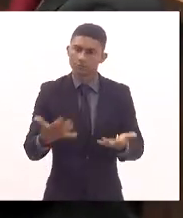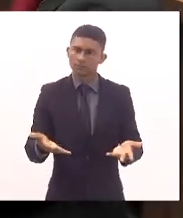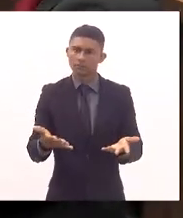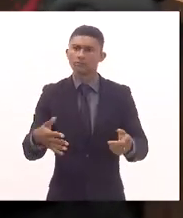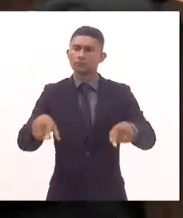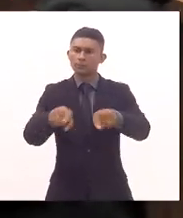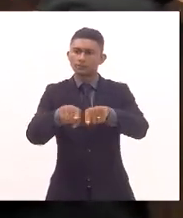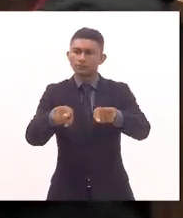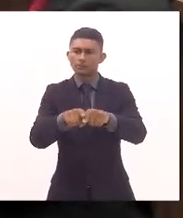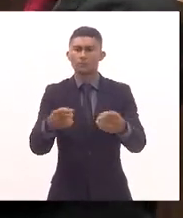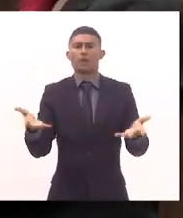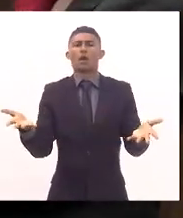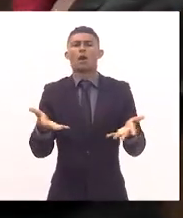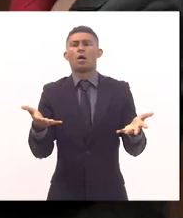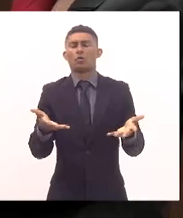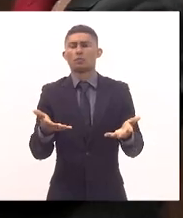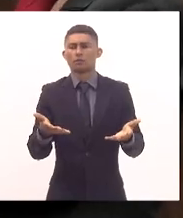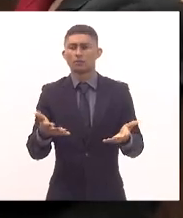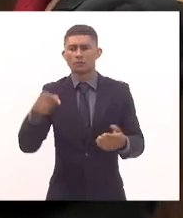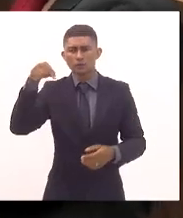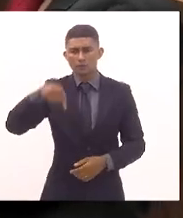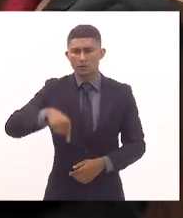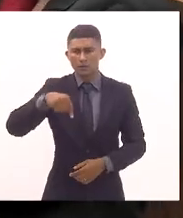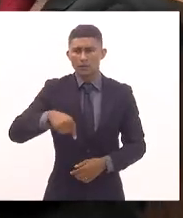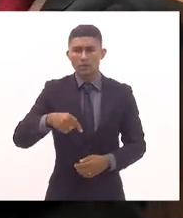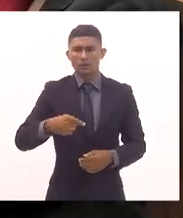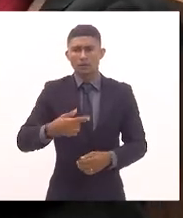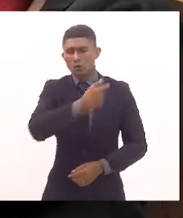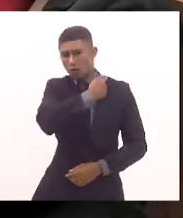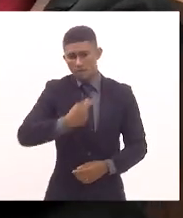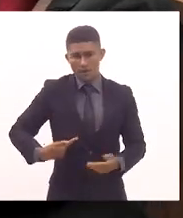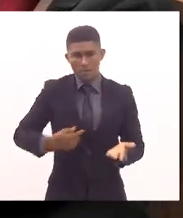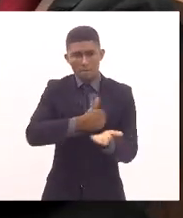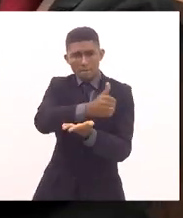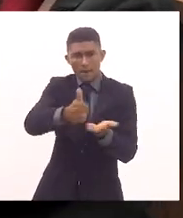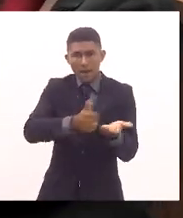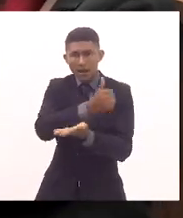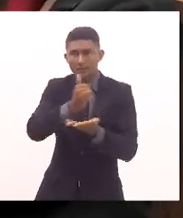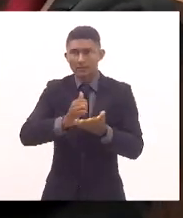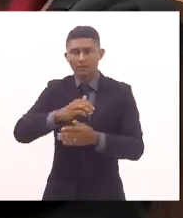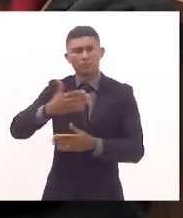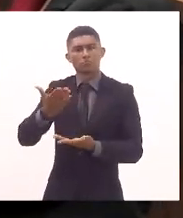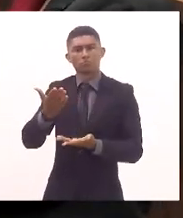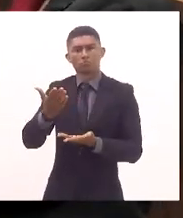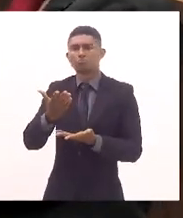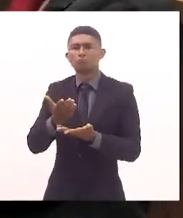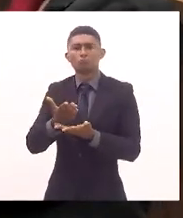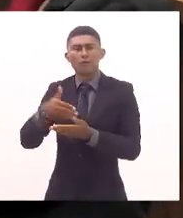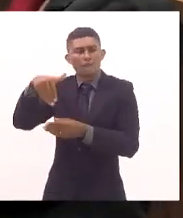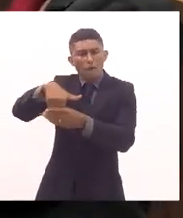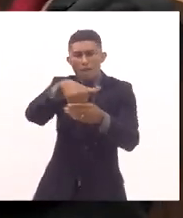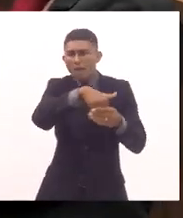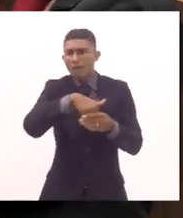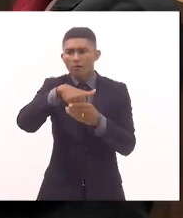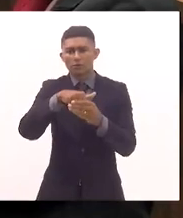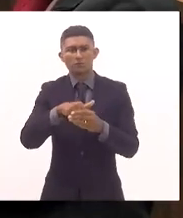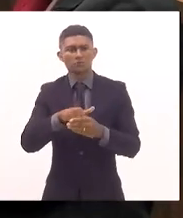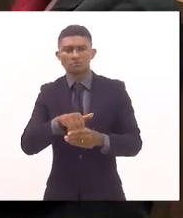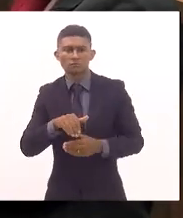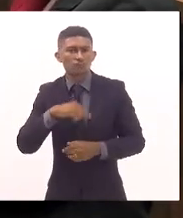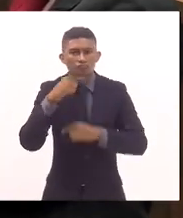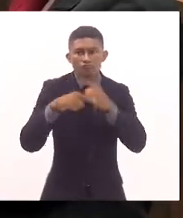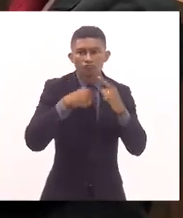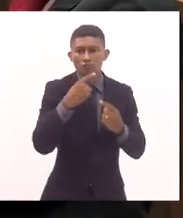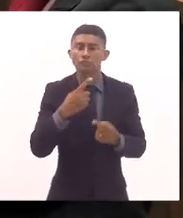nesse momento, garantir quórum aqui com a base do governo para votar o projeto da Polícia Civil. Isso é importante ser dito. Se